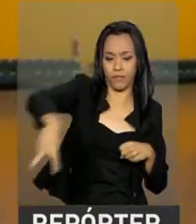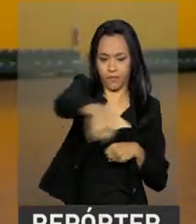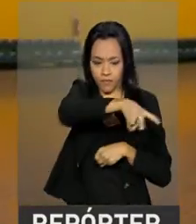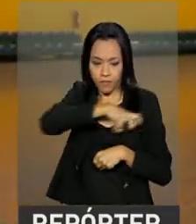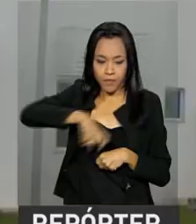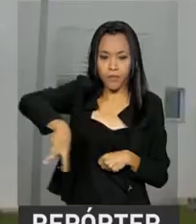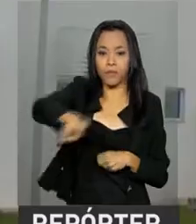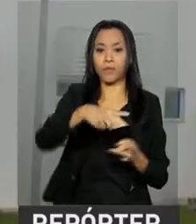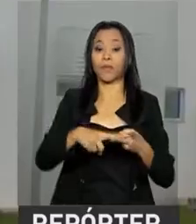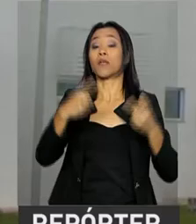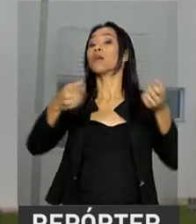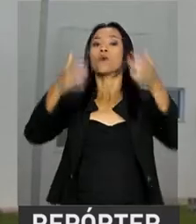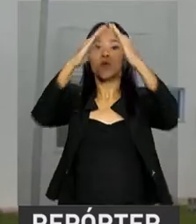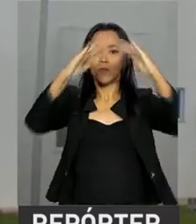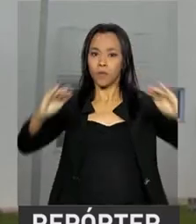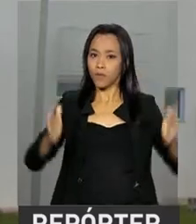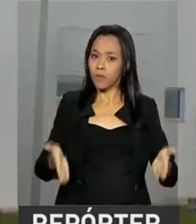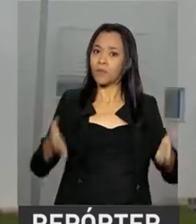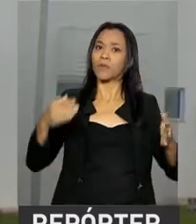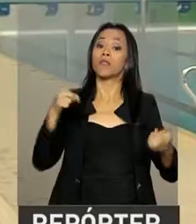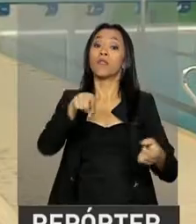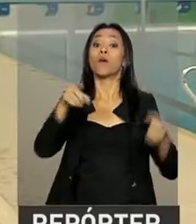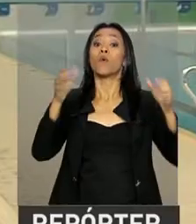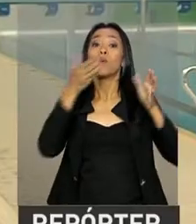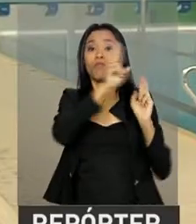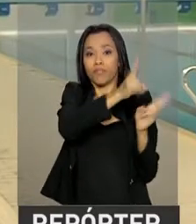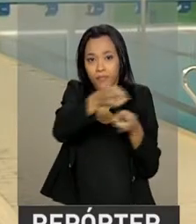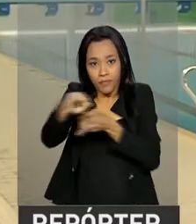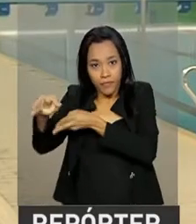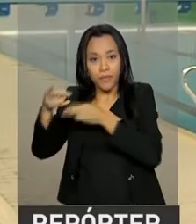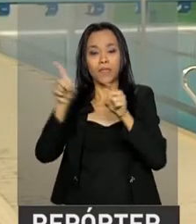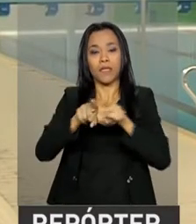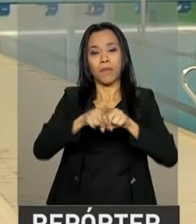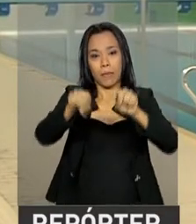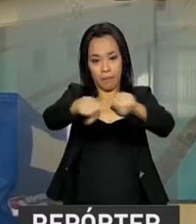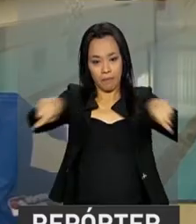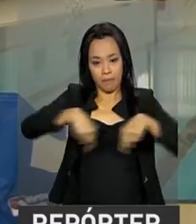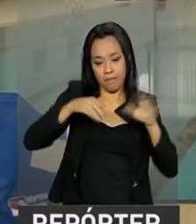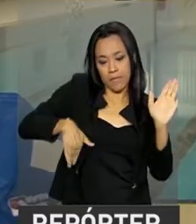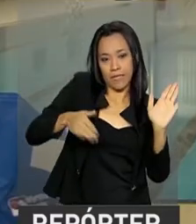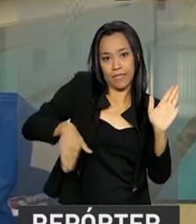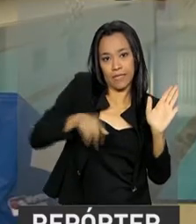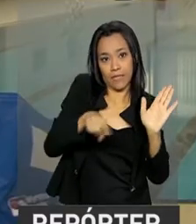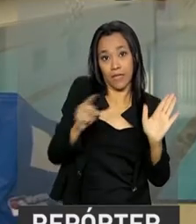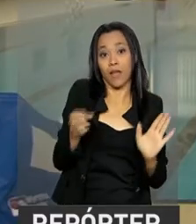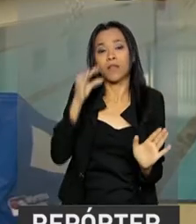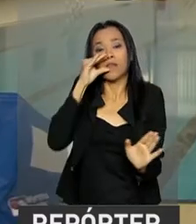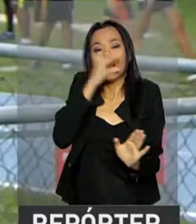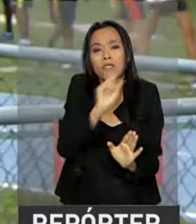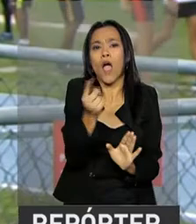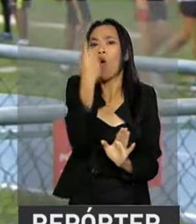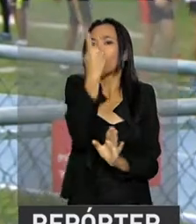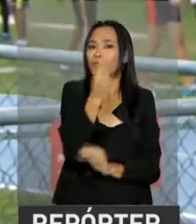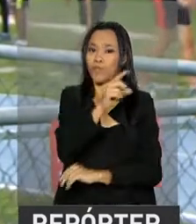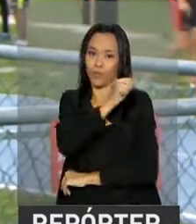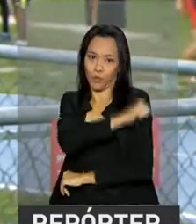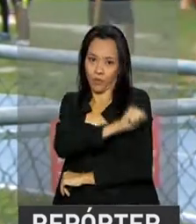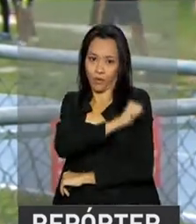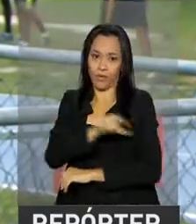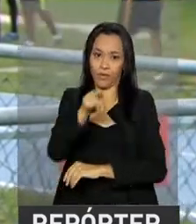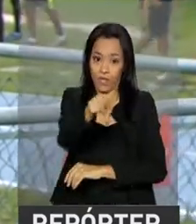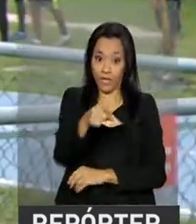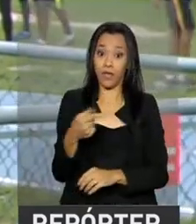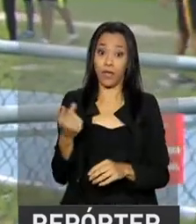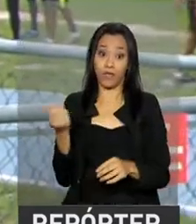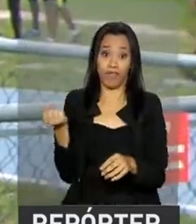esportivo um alojamento para o esporte vista de uma piscina coberta aquecida a única do rio de janeiro e cada entrou no mundo do